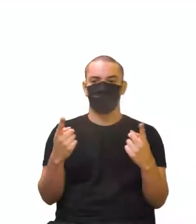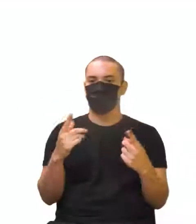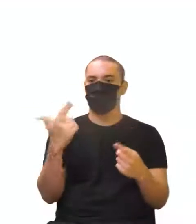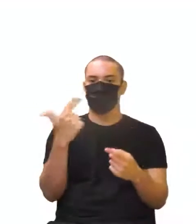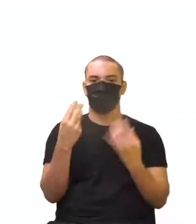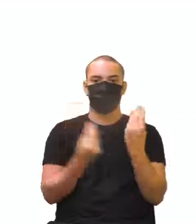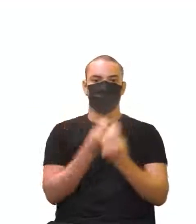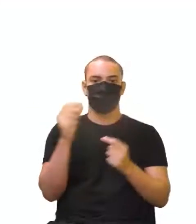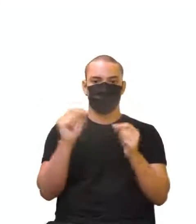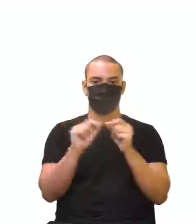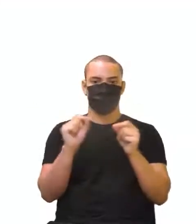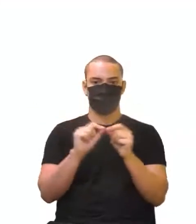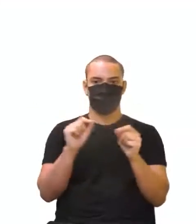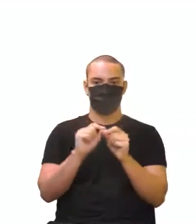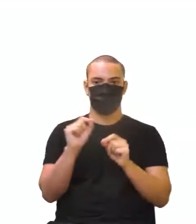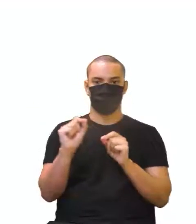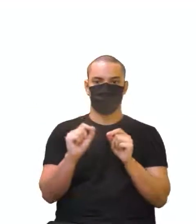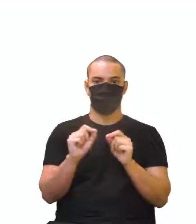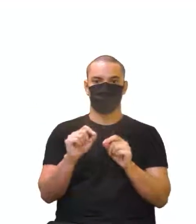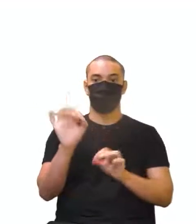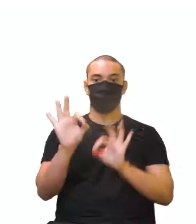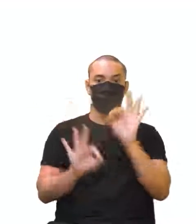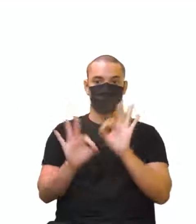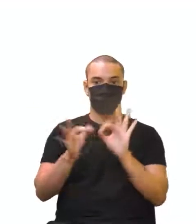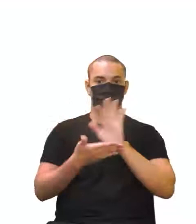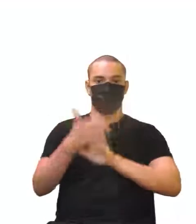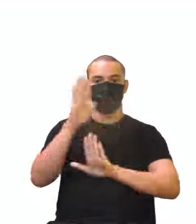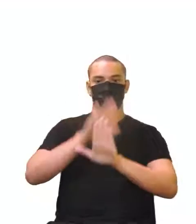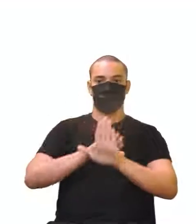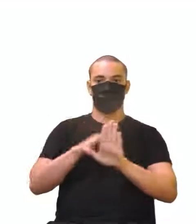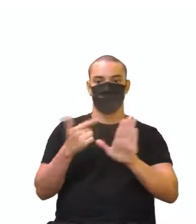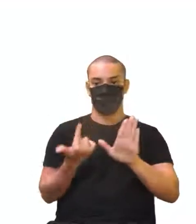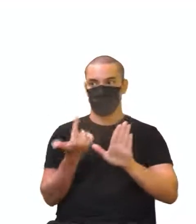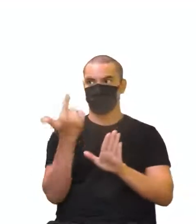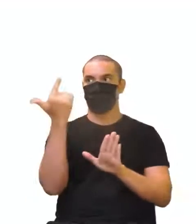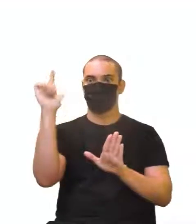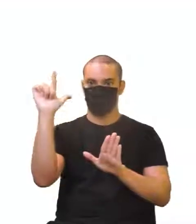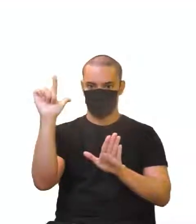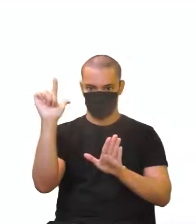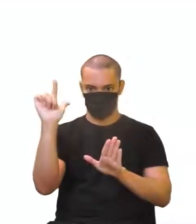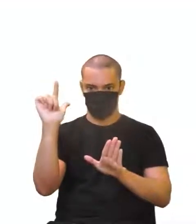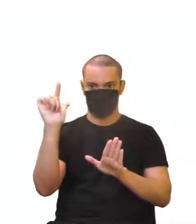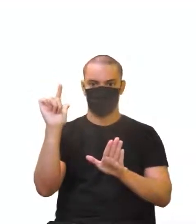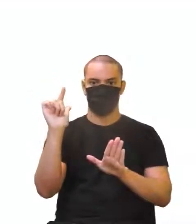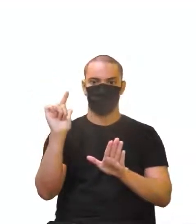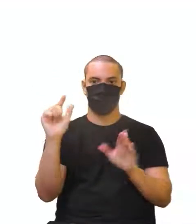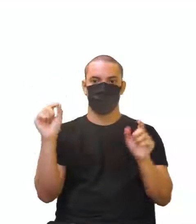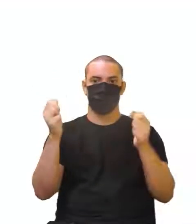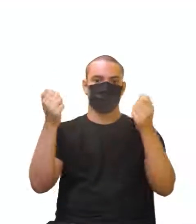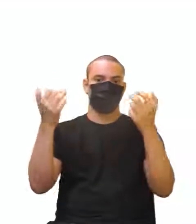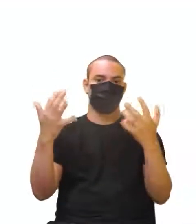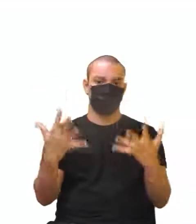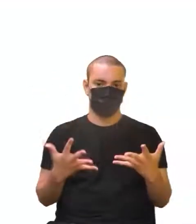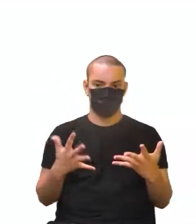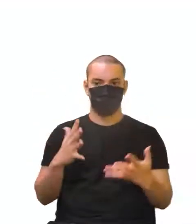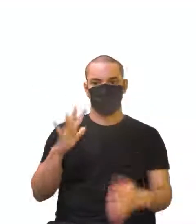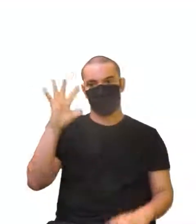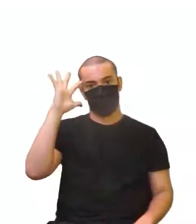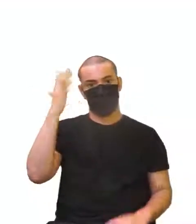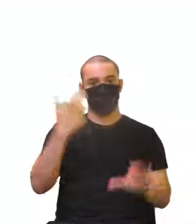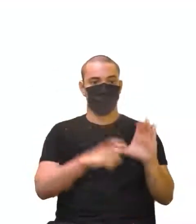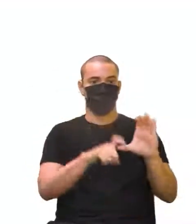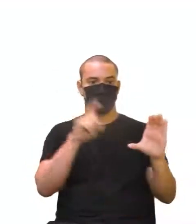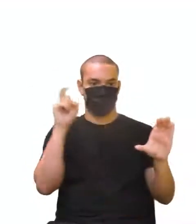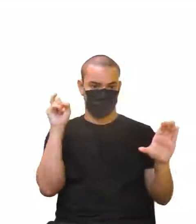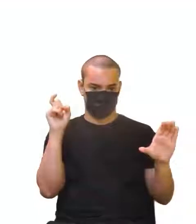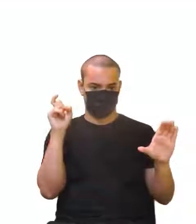a probabilidade de ocorrência de um outro, fala-se em eventos